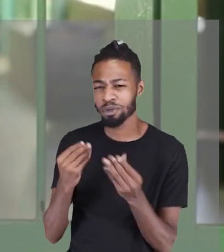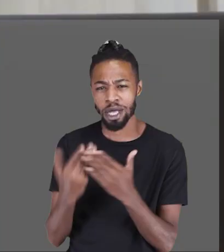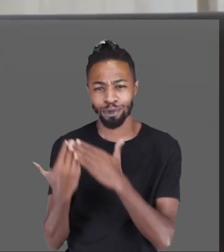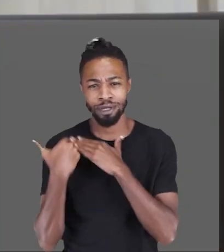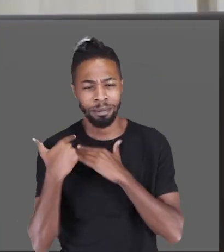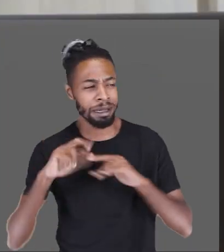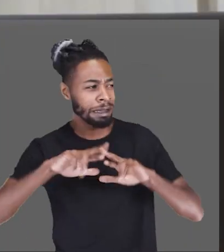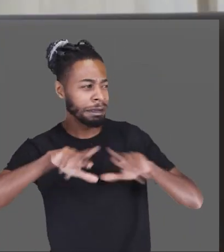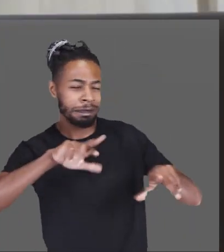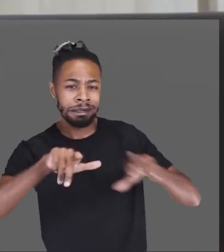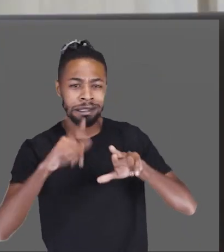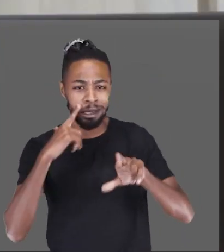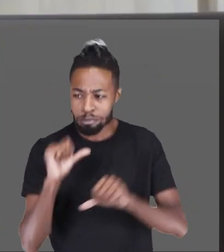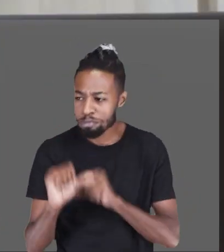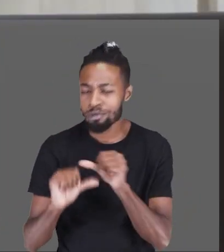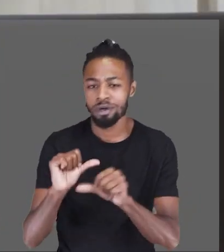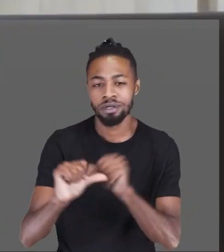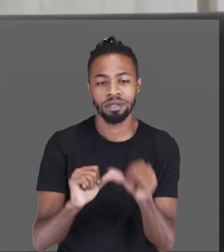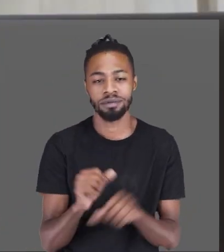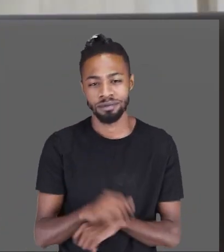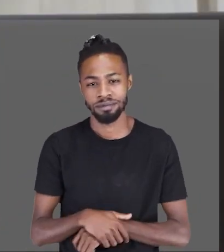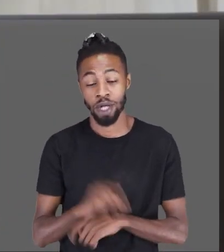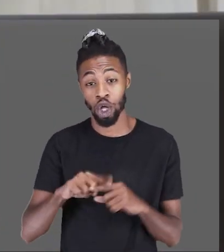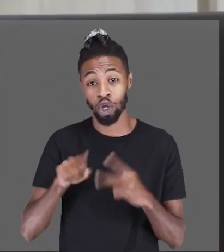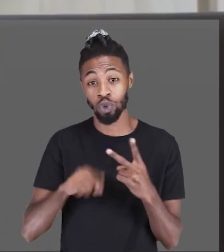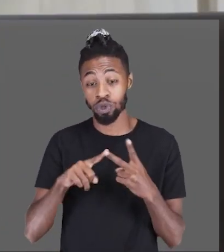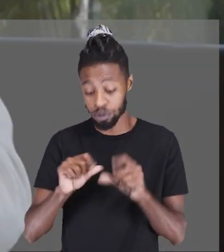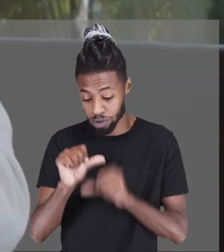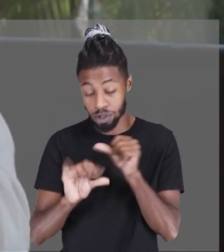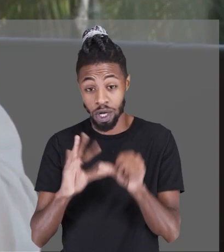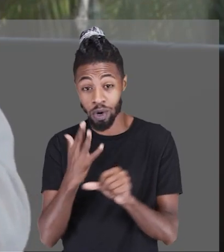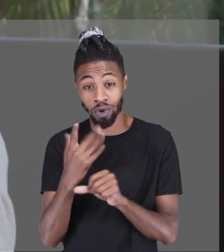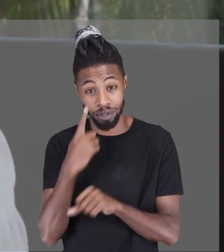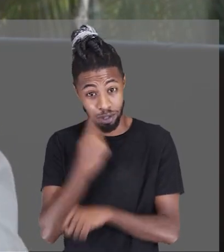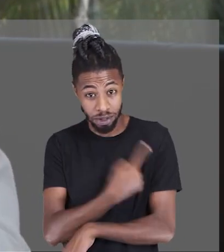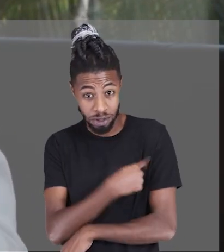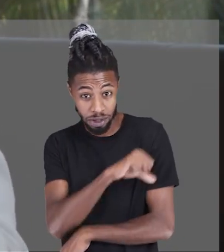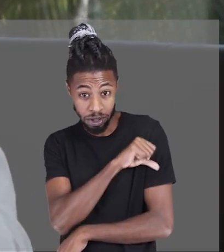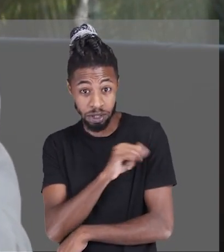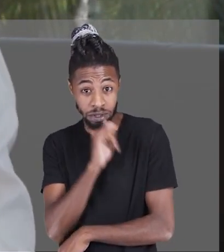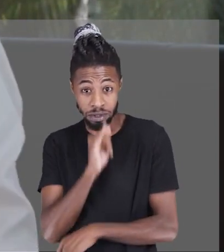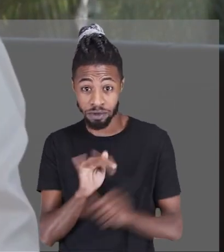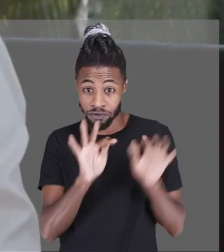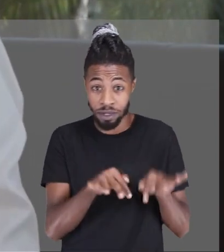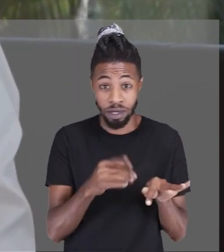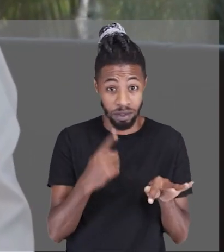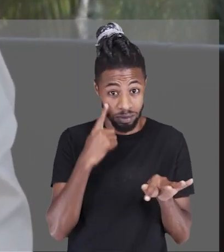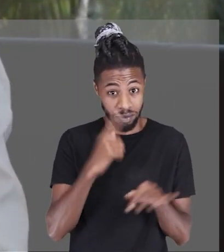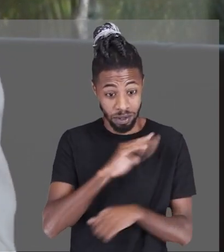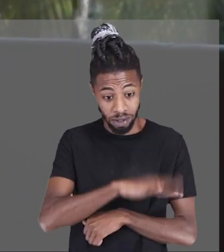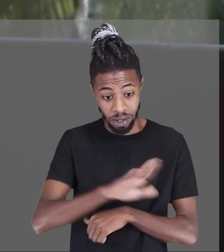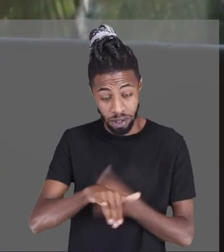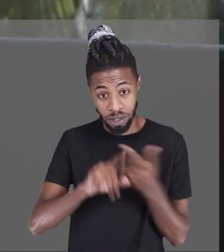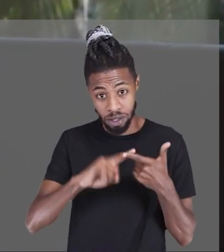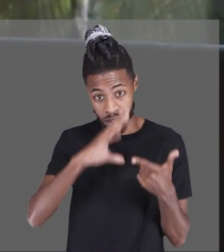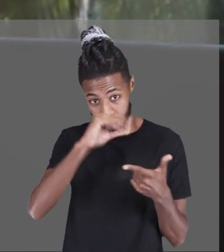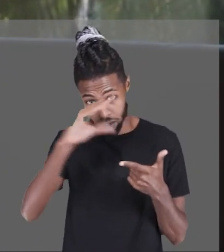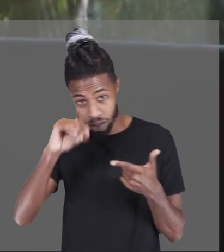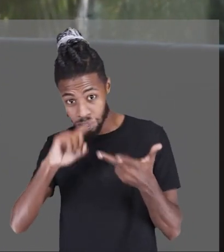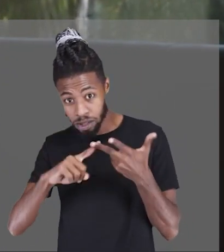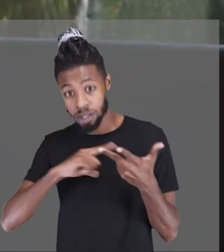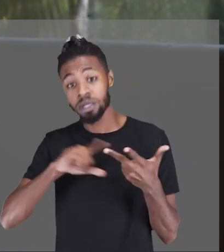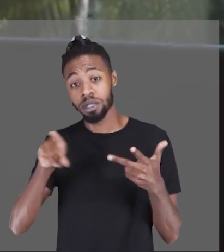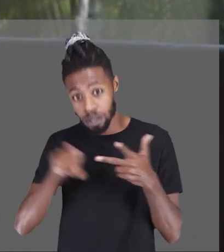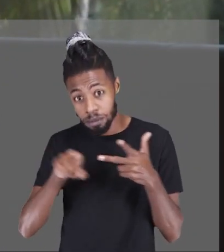responsabilidade. E aí, portanto, são quase 2 mudanças que a gente tem ao longo dos anos finais. É a criança, o adolescente